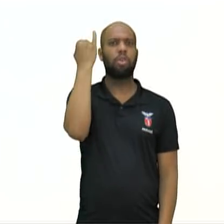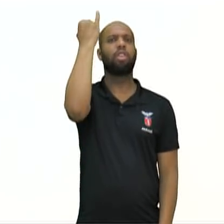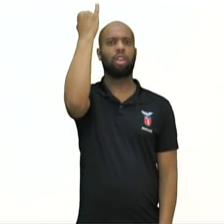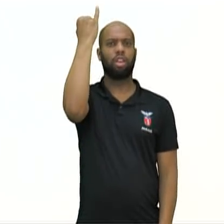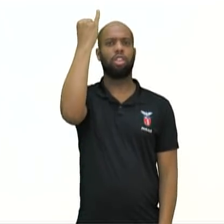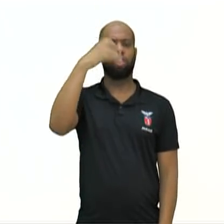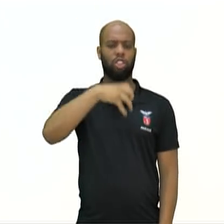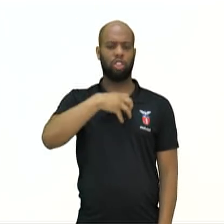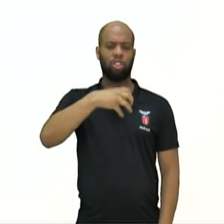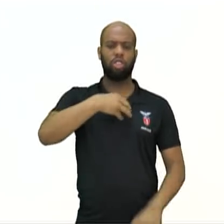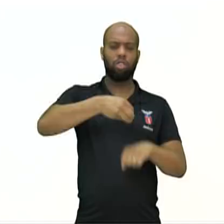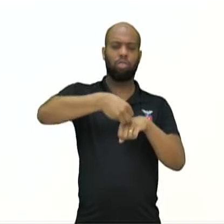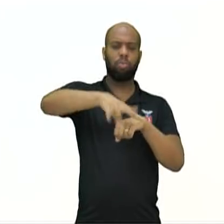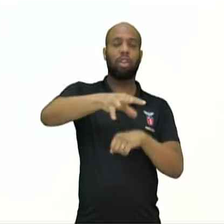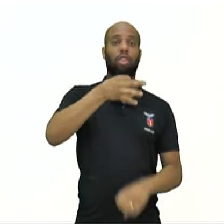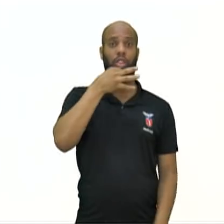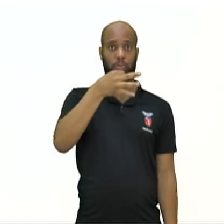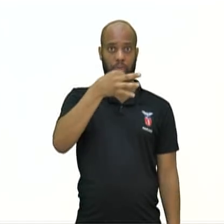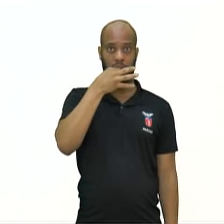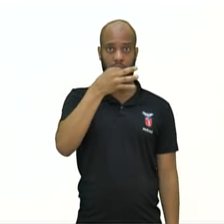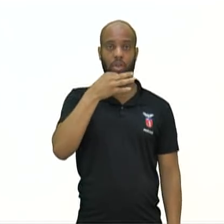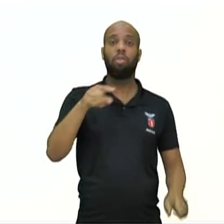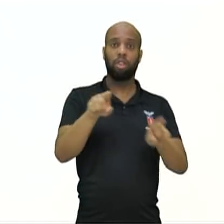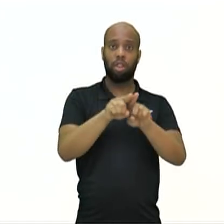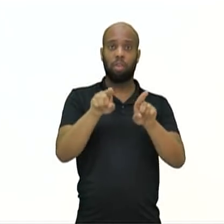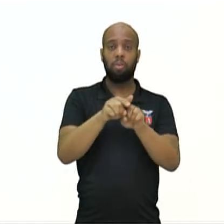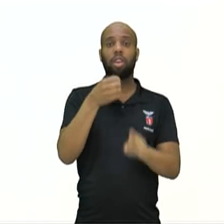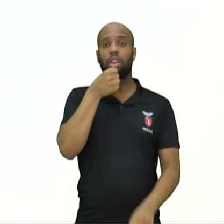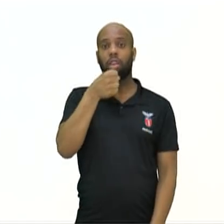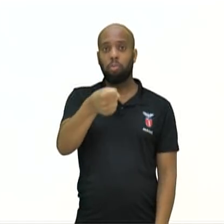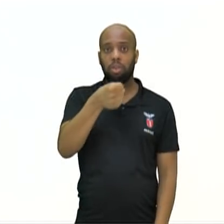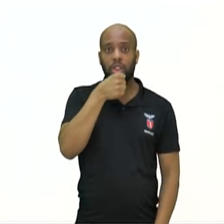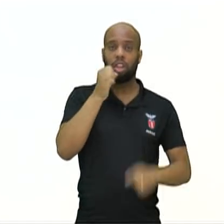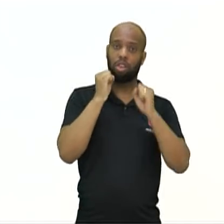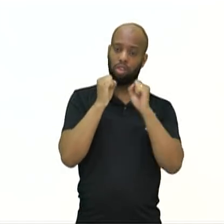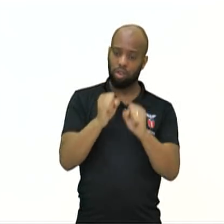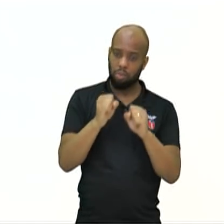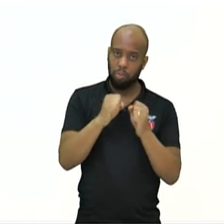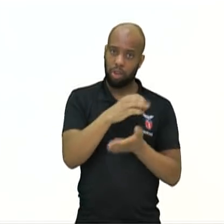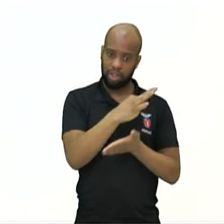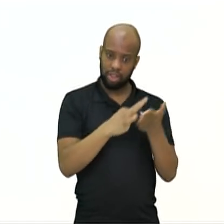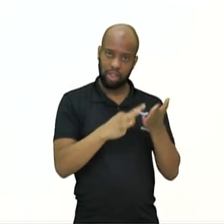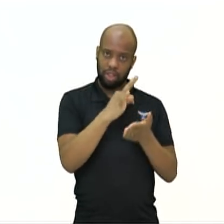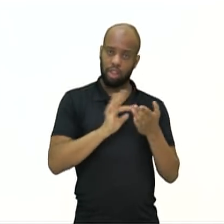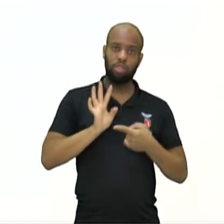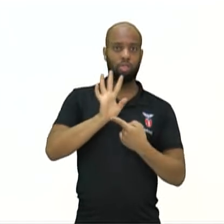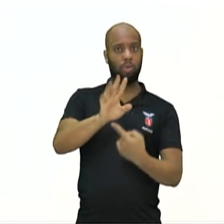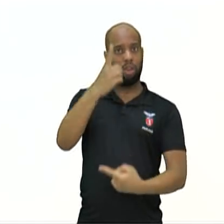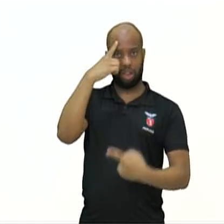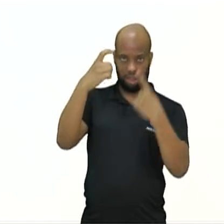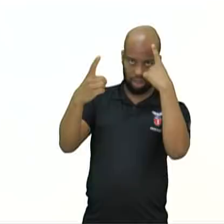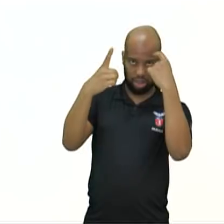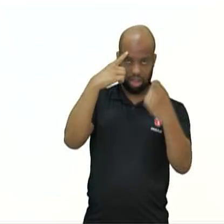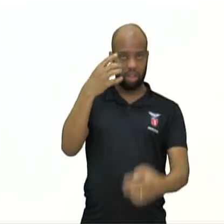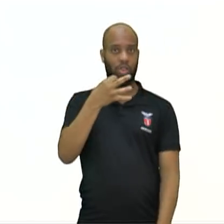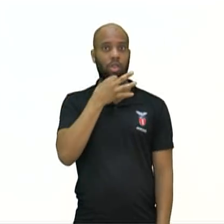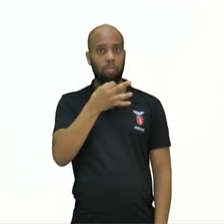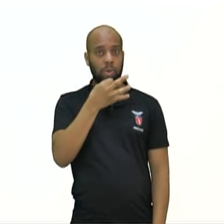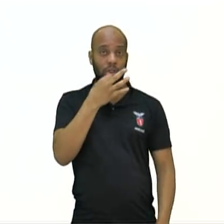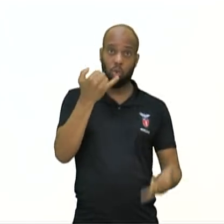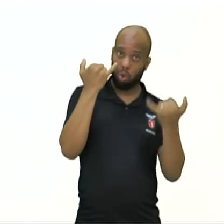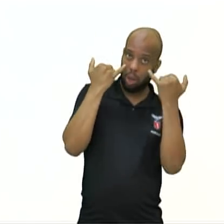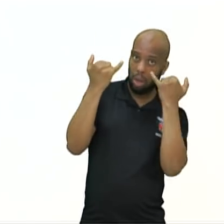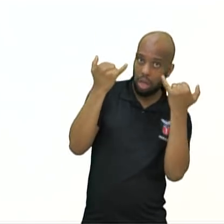como formadora de opinião. A reportagem pode ser um texto expositivo,